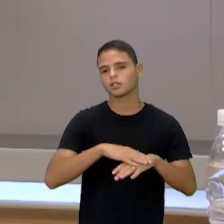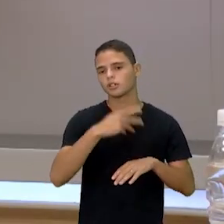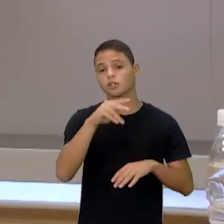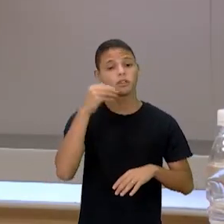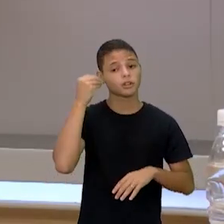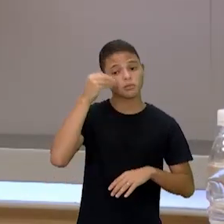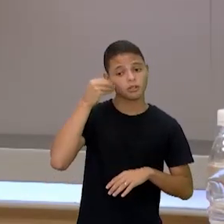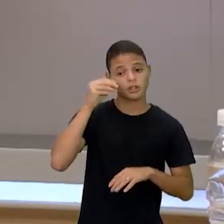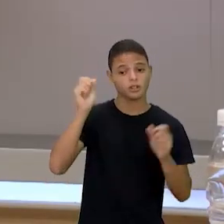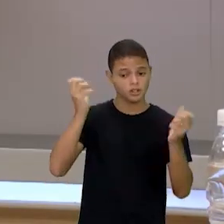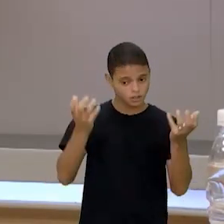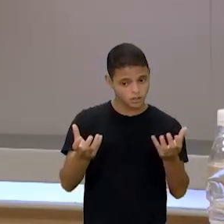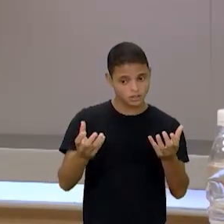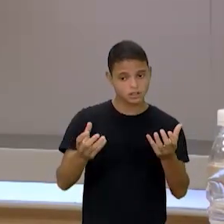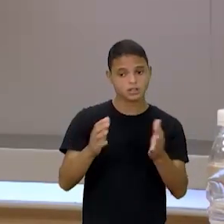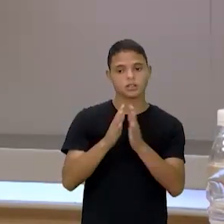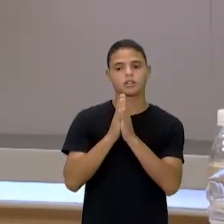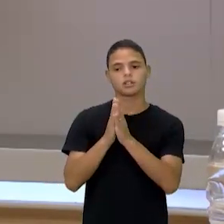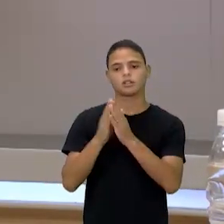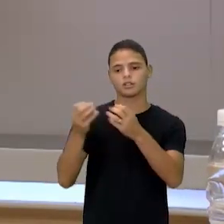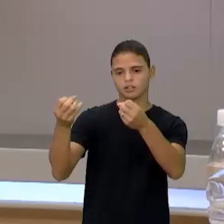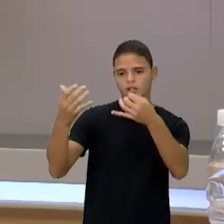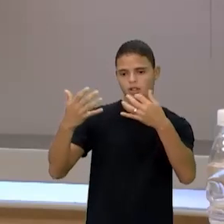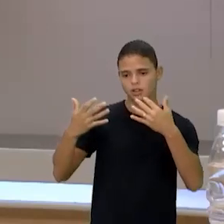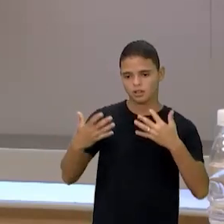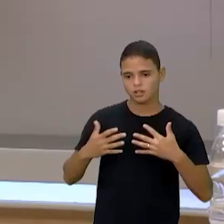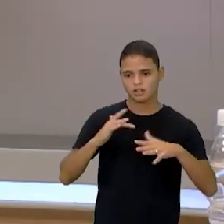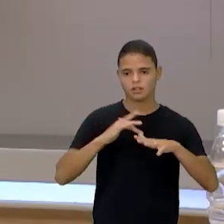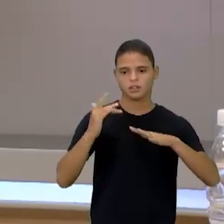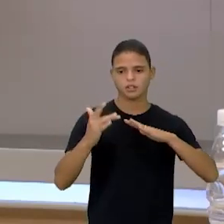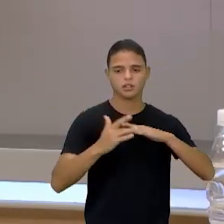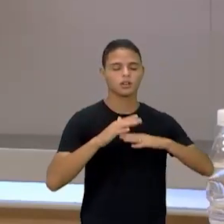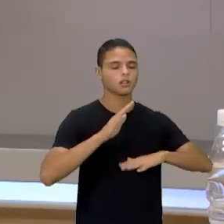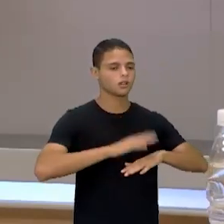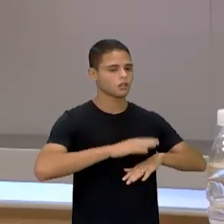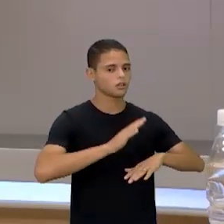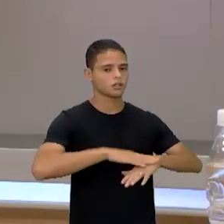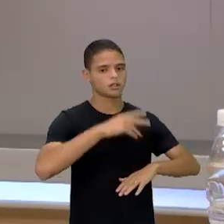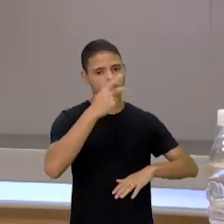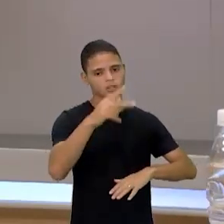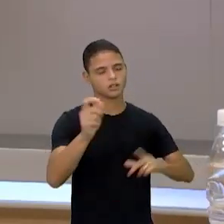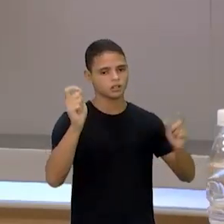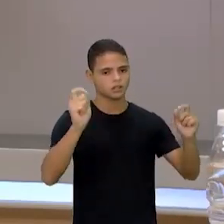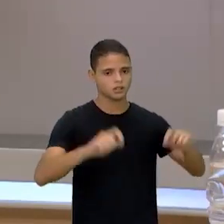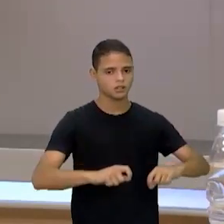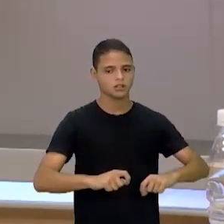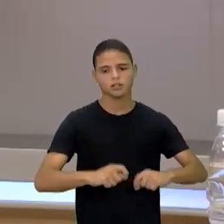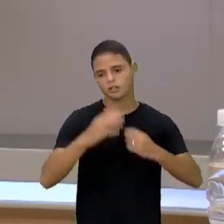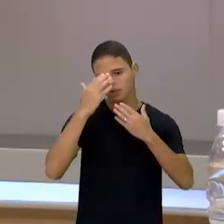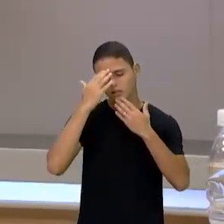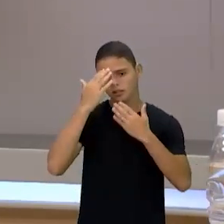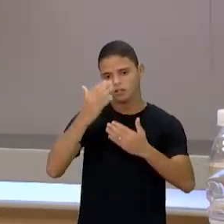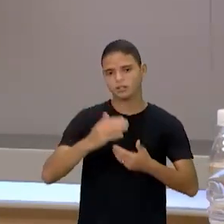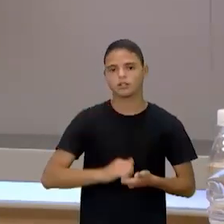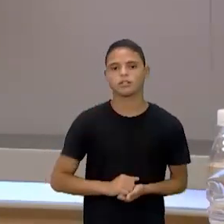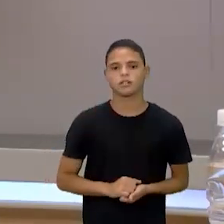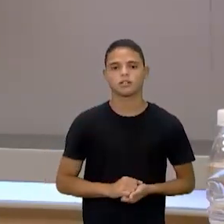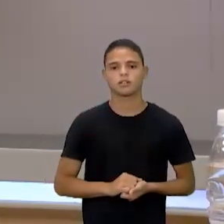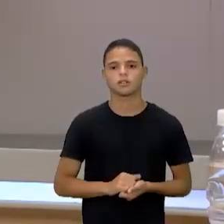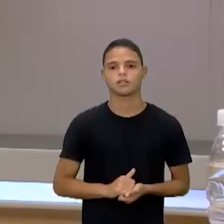querem compartilhar com toda a rede. O canal está aberto para todo mundo. Muito obrigada.